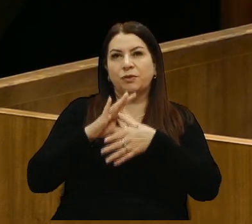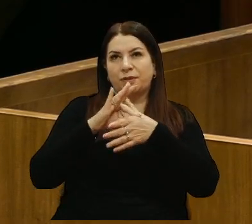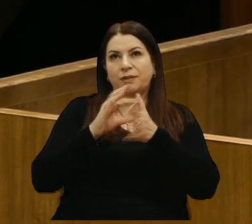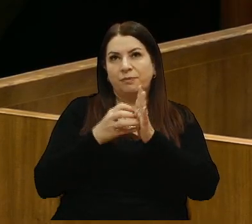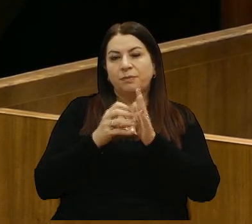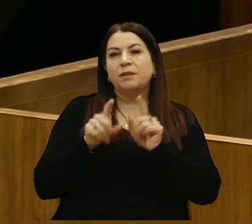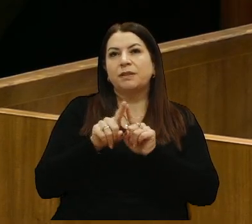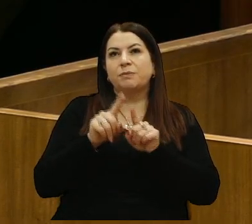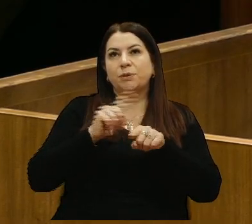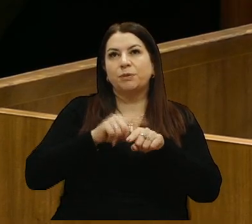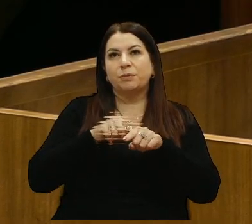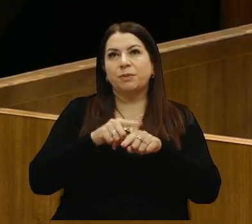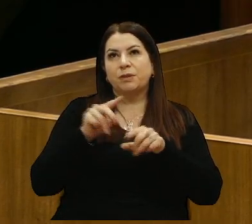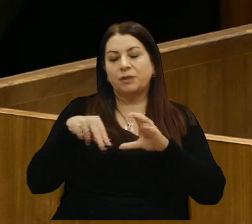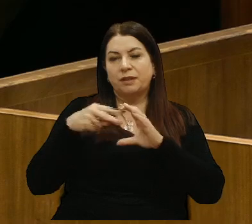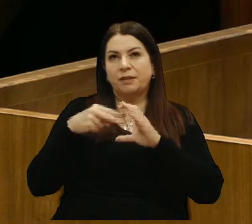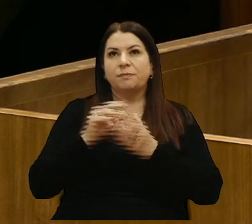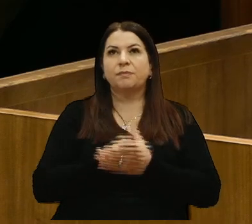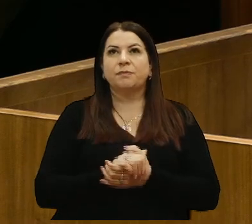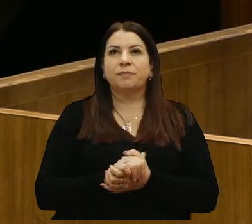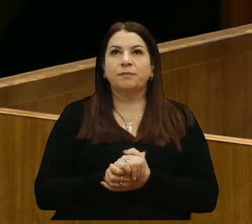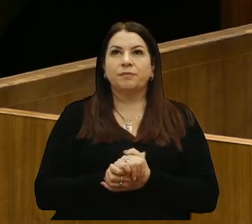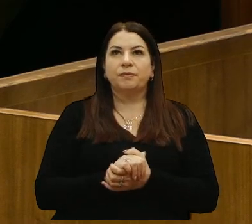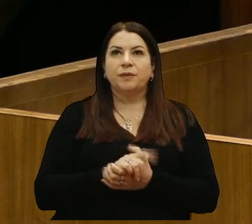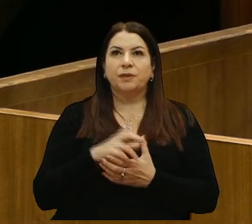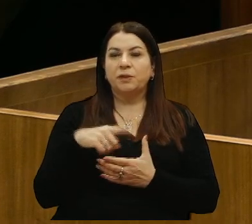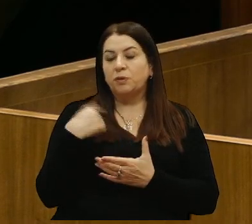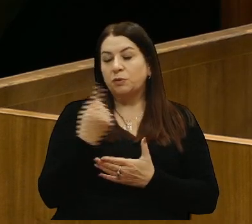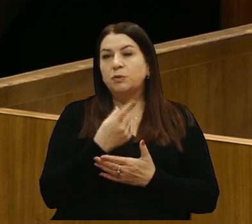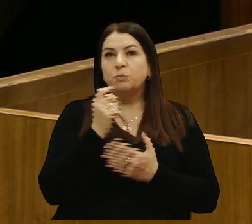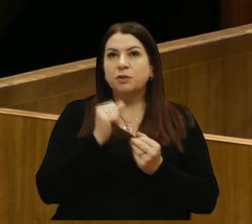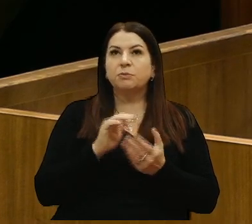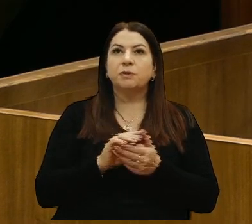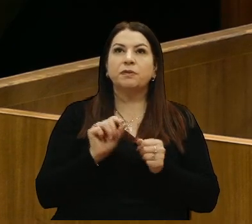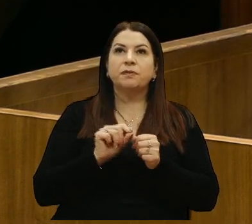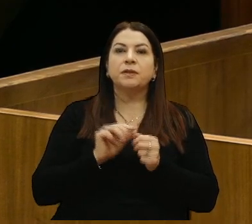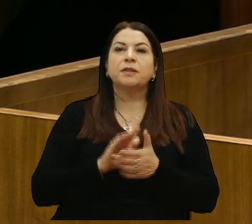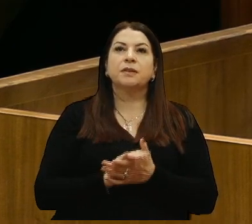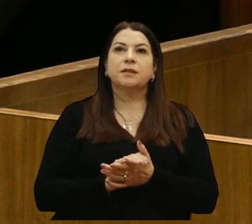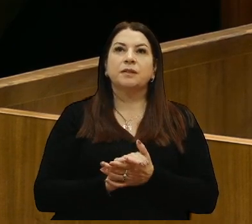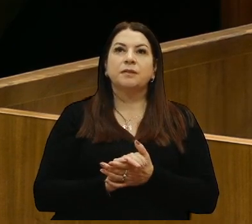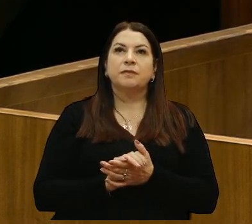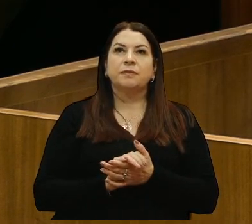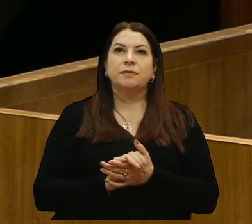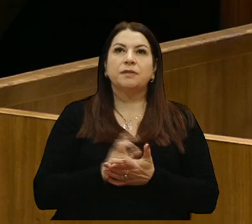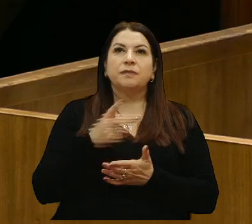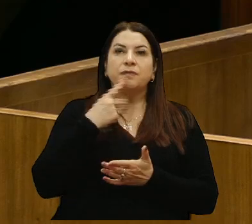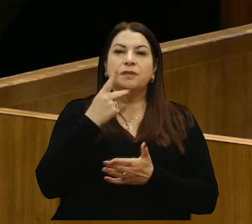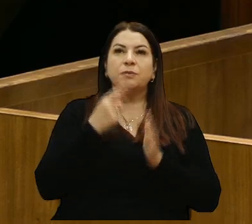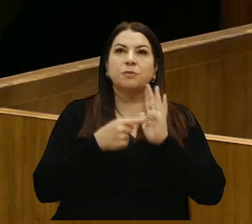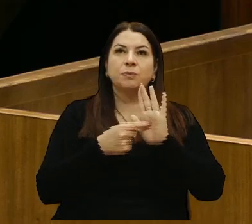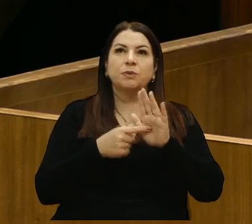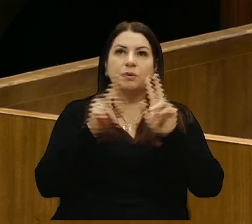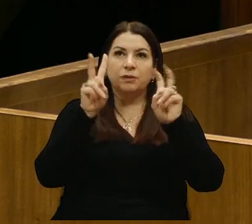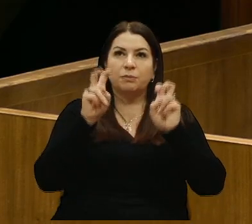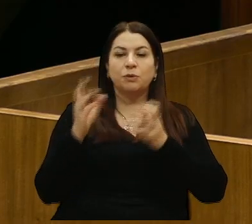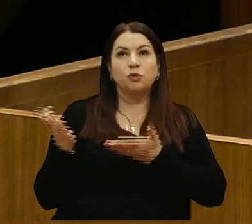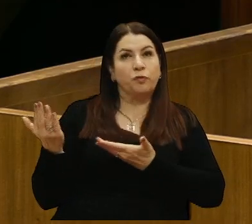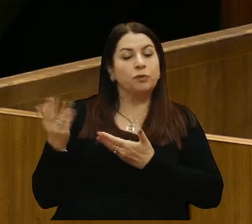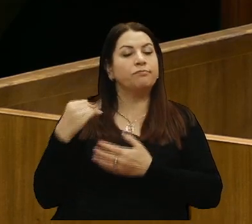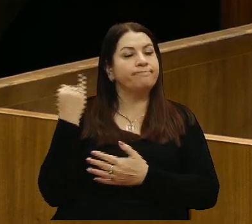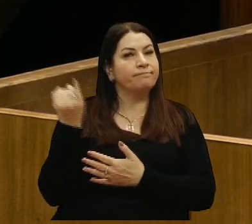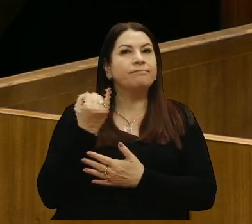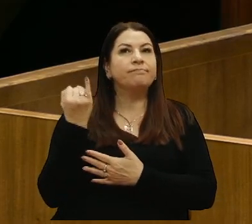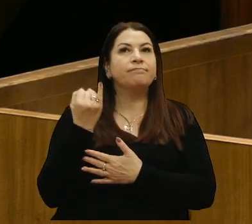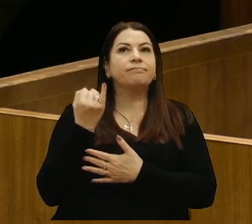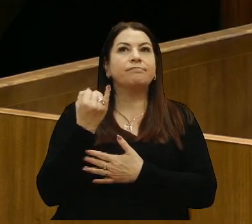possibilitou o espaço aqui na Câmara de Vereadores para que a gente possa, então, estar falando e trazendo o tema da juventude, que é tão